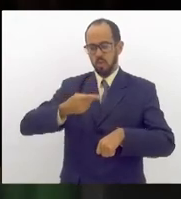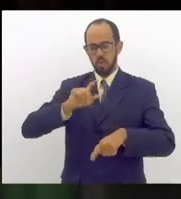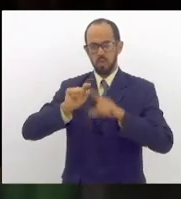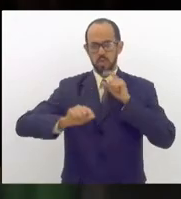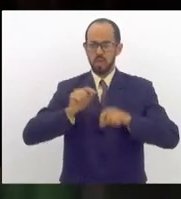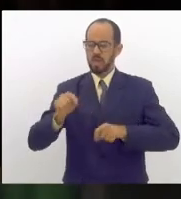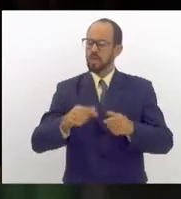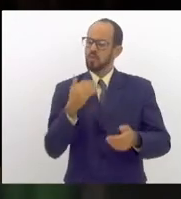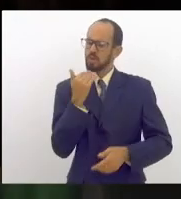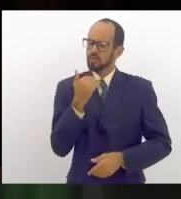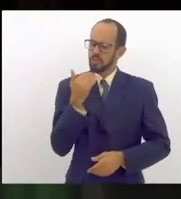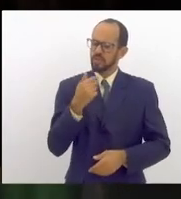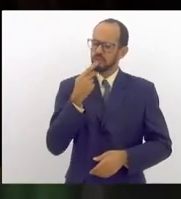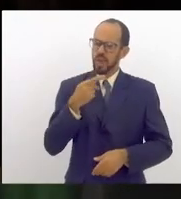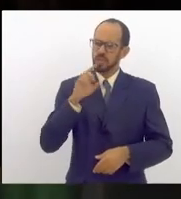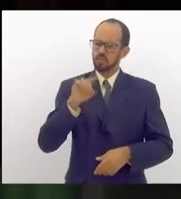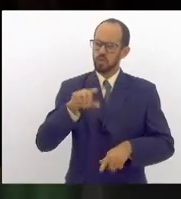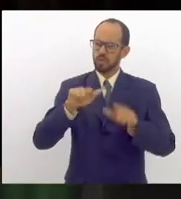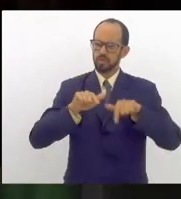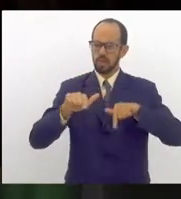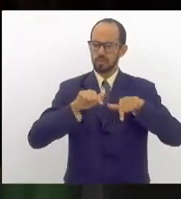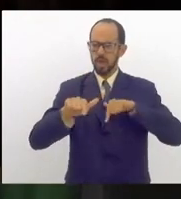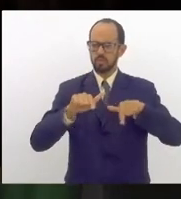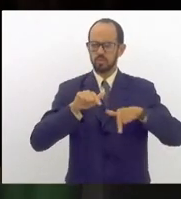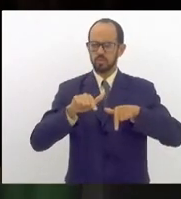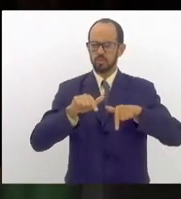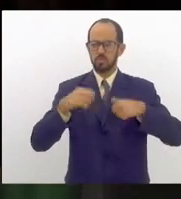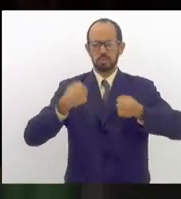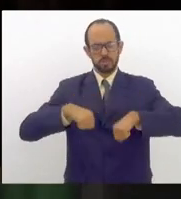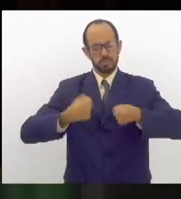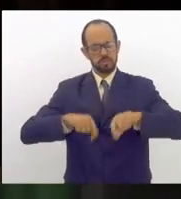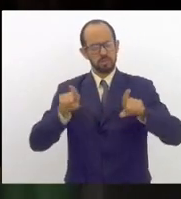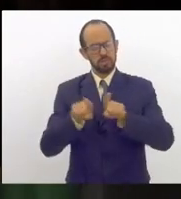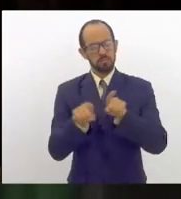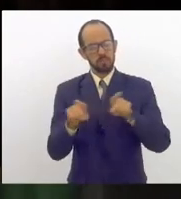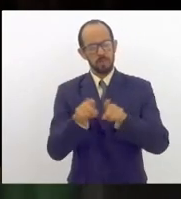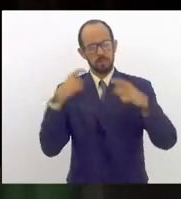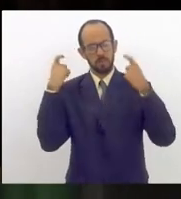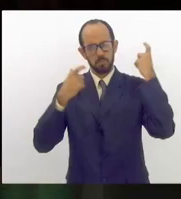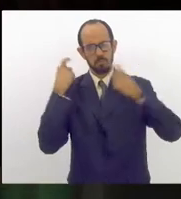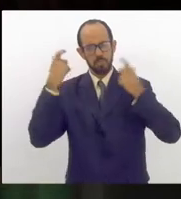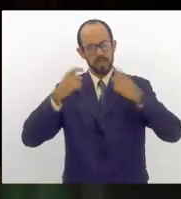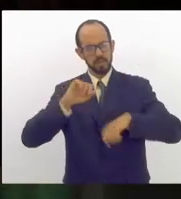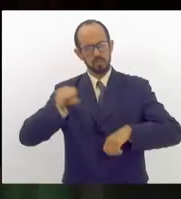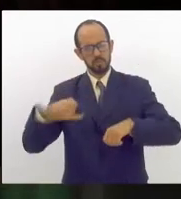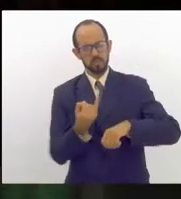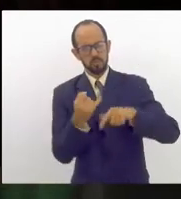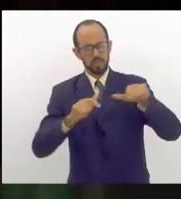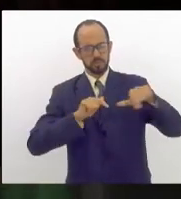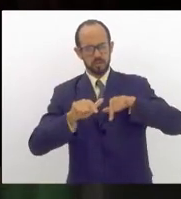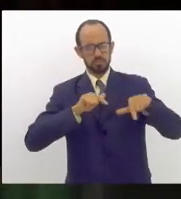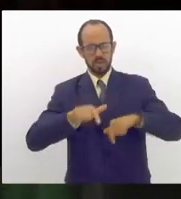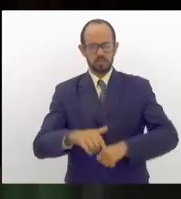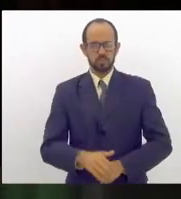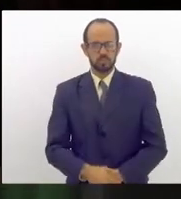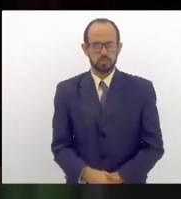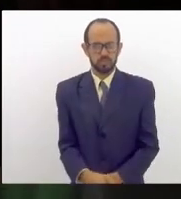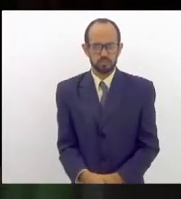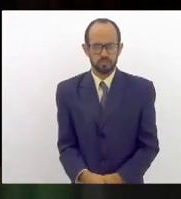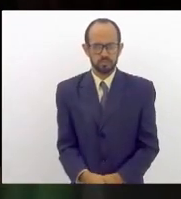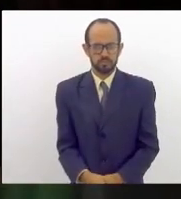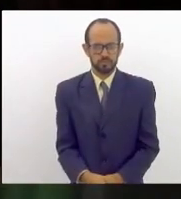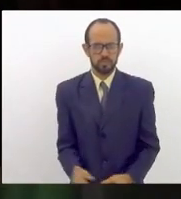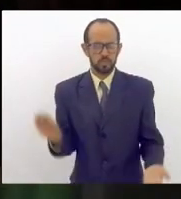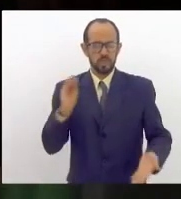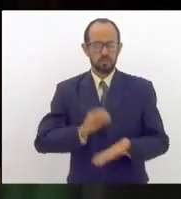basta falar só de trabalho mas tem que dar se preocupar em dar oportunidade de emprego o que falta